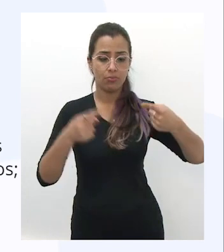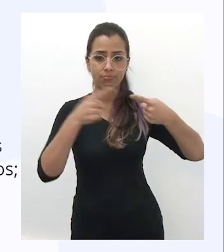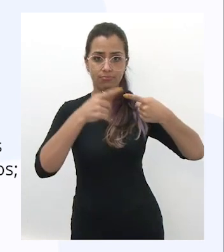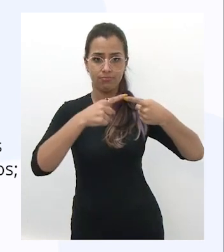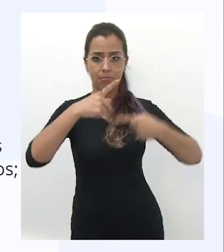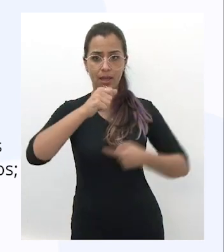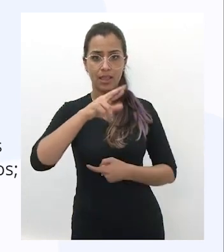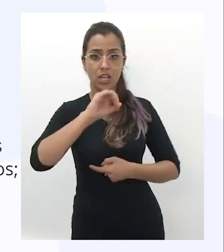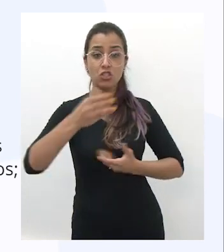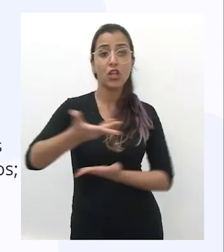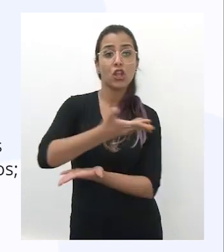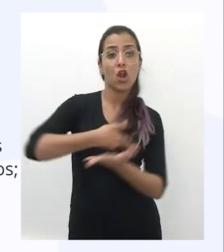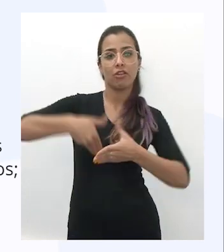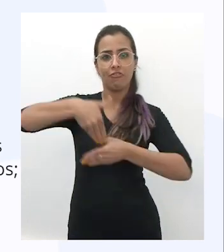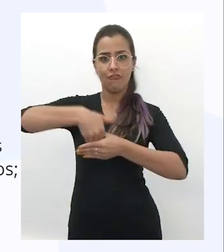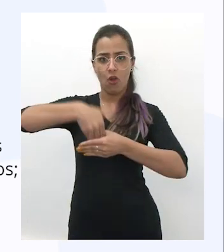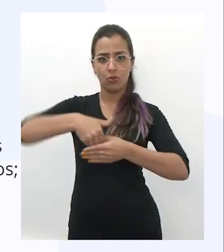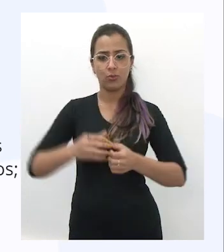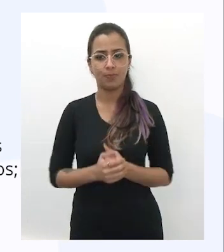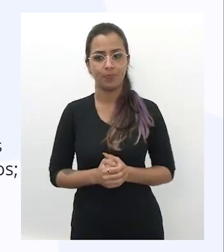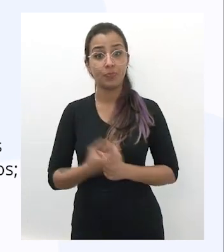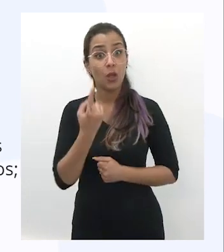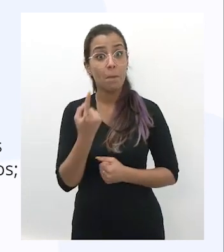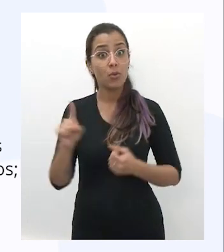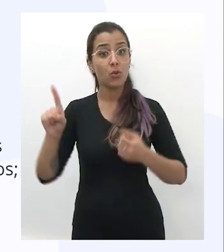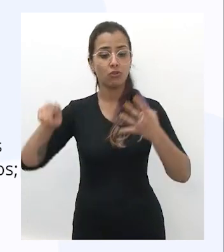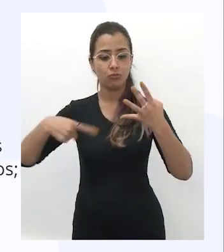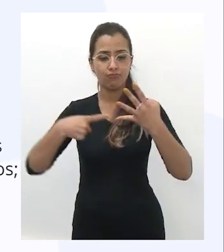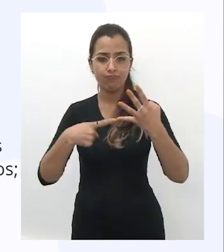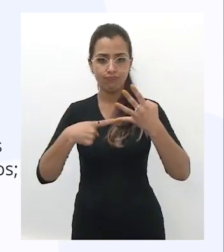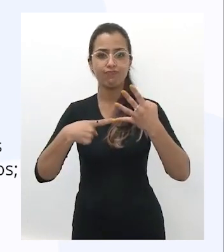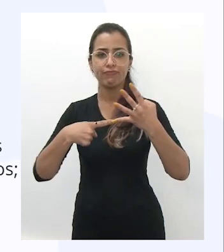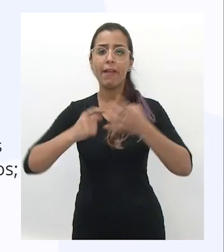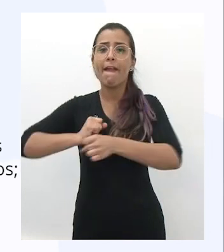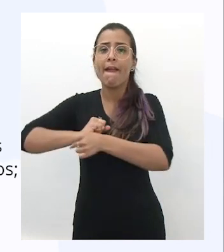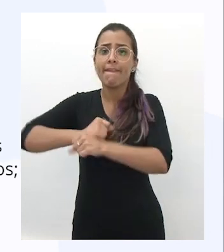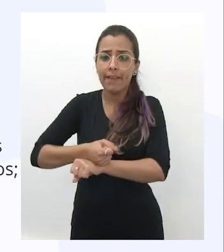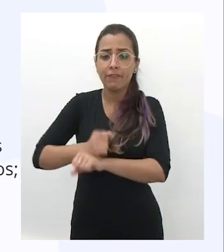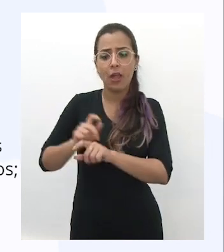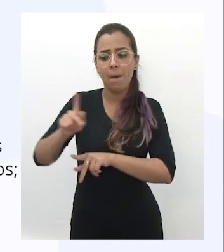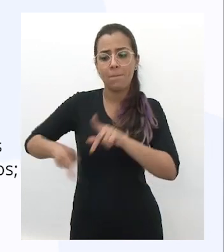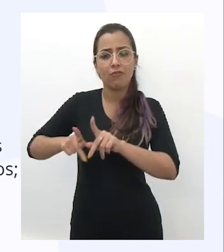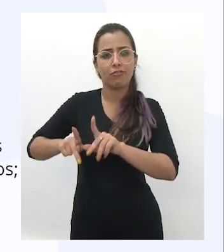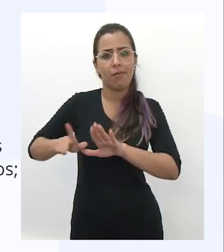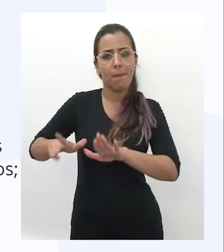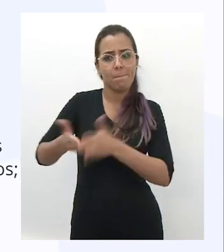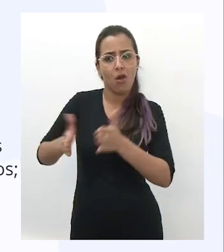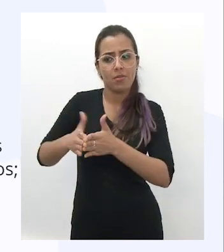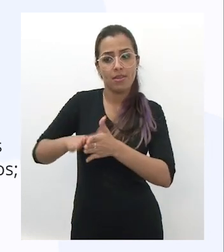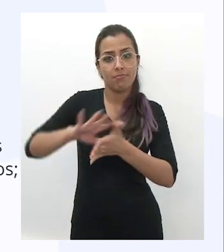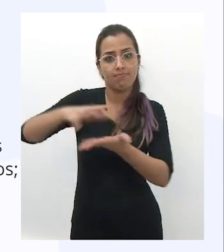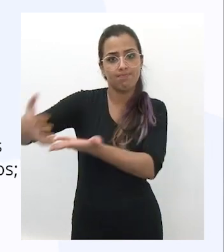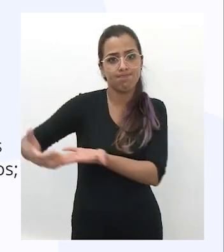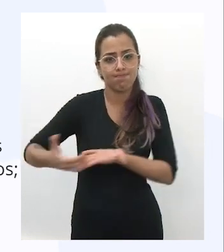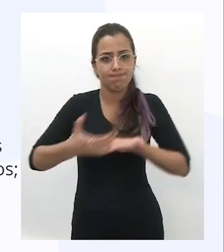e votos. E por último, os escravos, que eram povos conquistados. Essa aí é